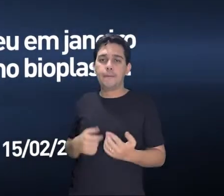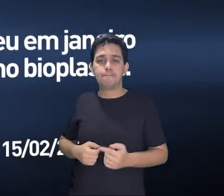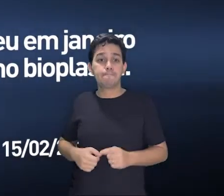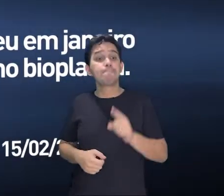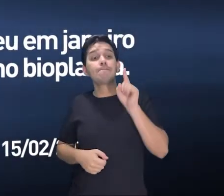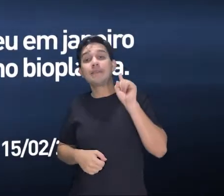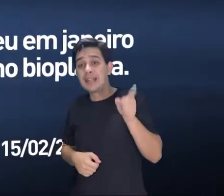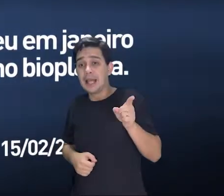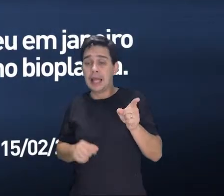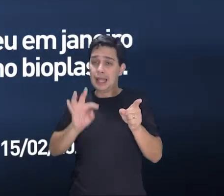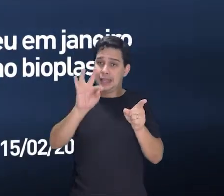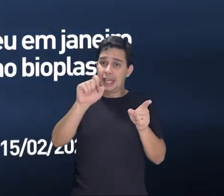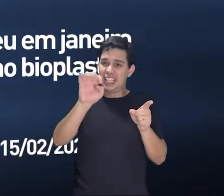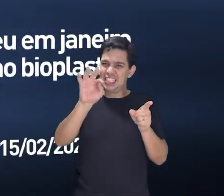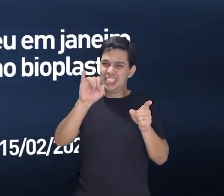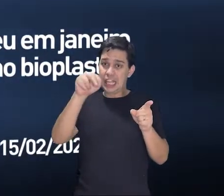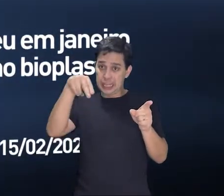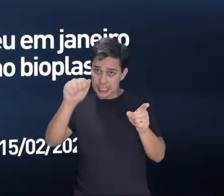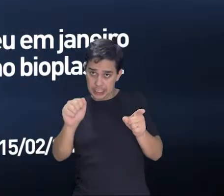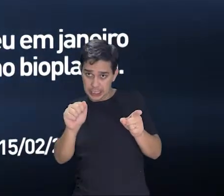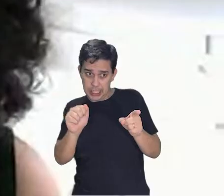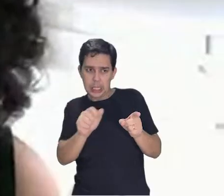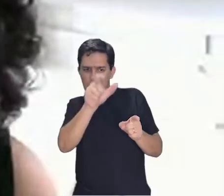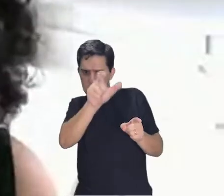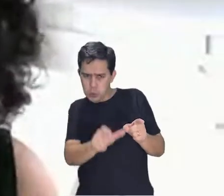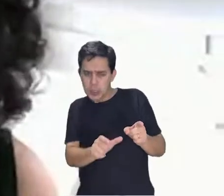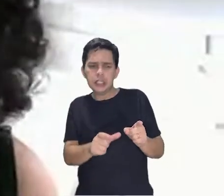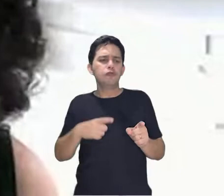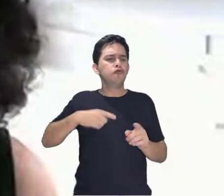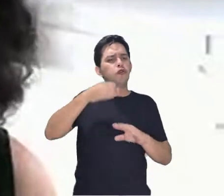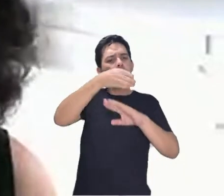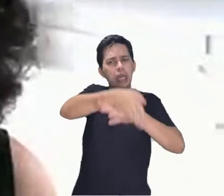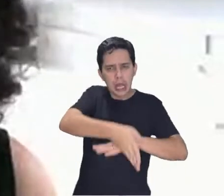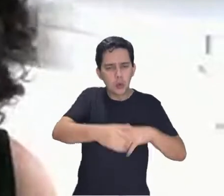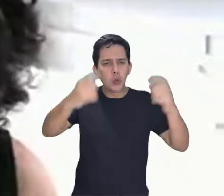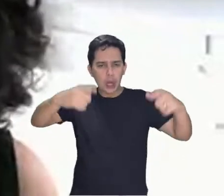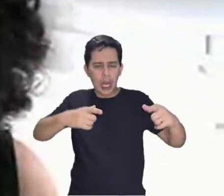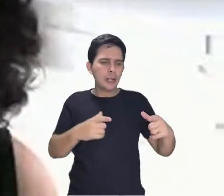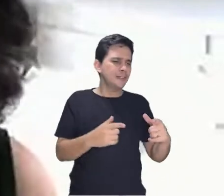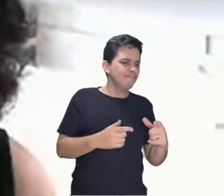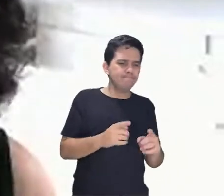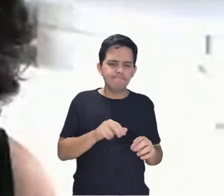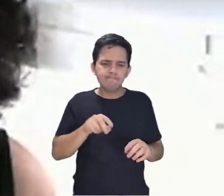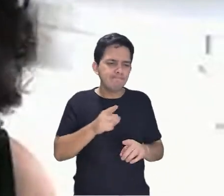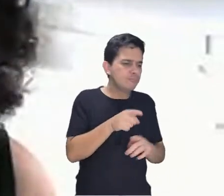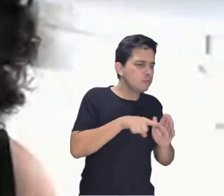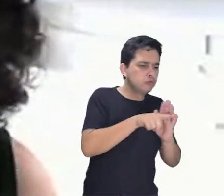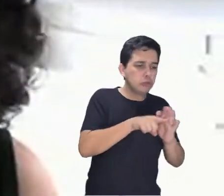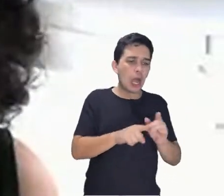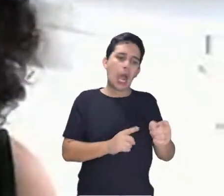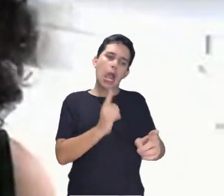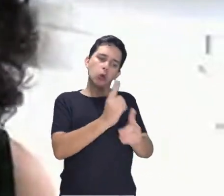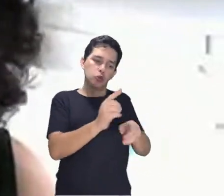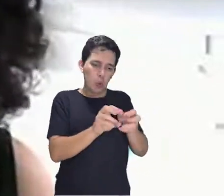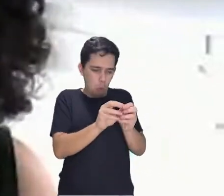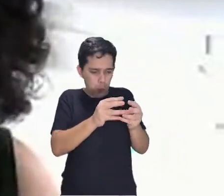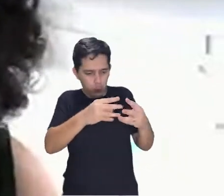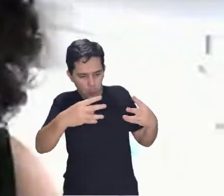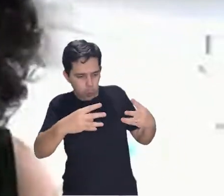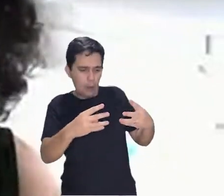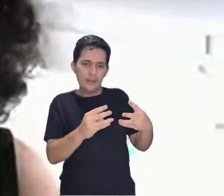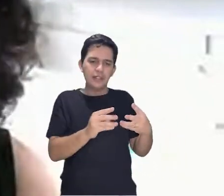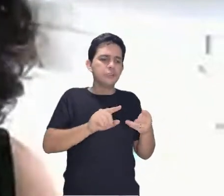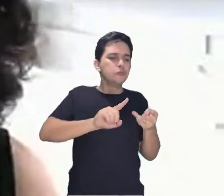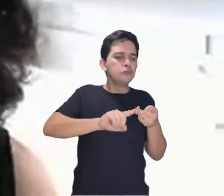onde aconteceu o procedimento na vítima desse nosso caso. Foram encontrados gases e outros objetos